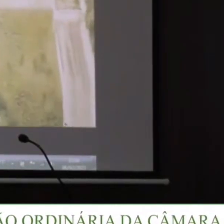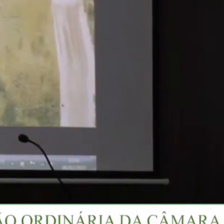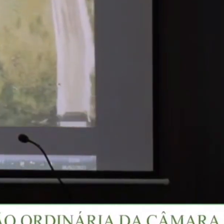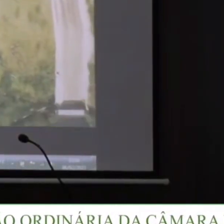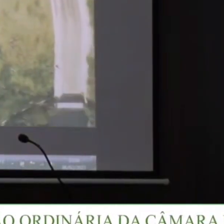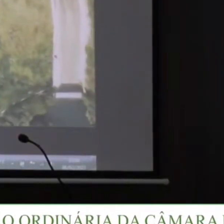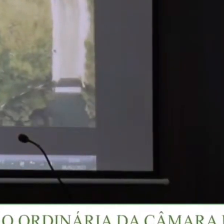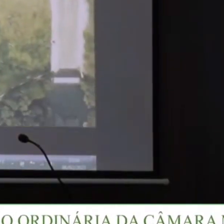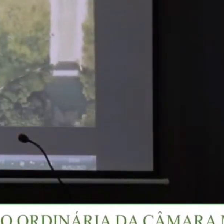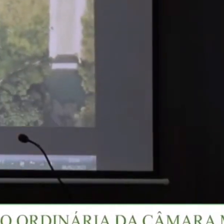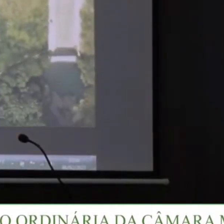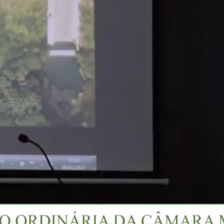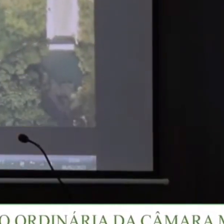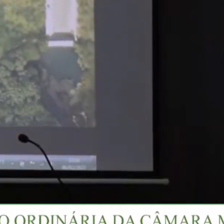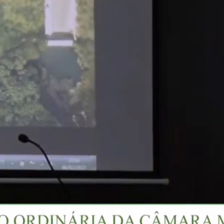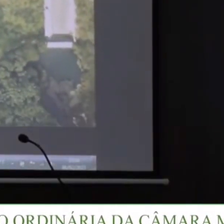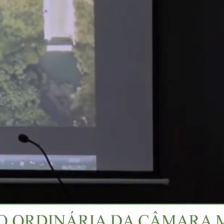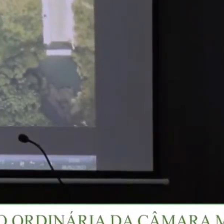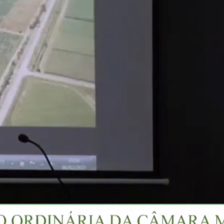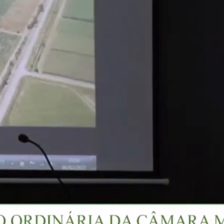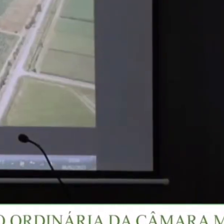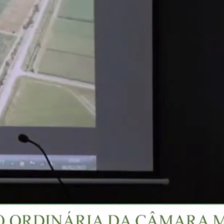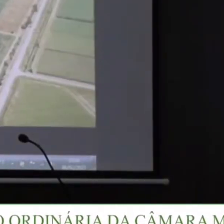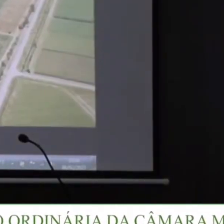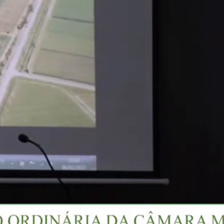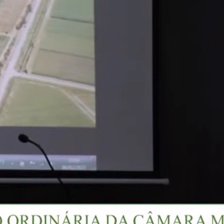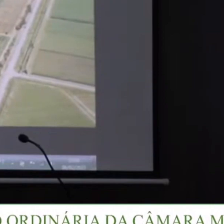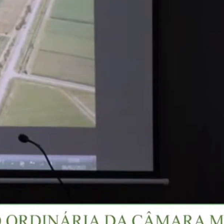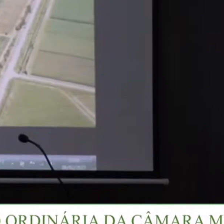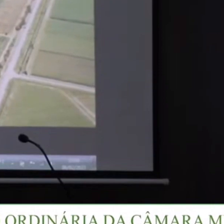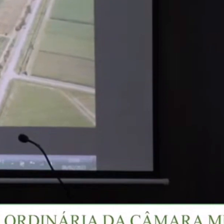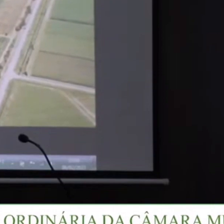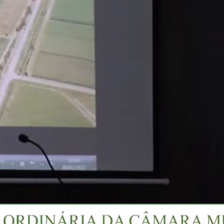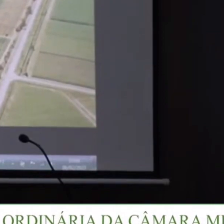irrigação. E os resultados a gente vê de longe.